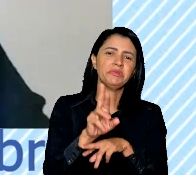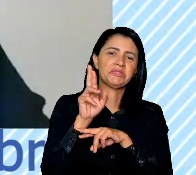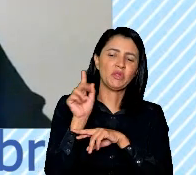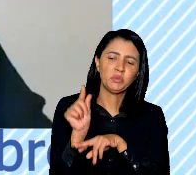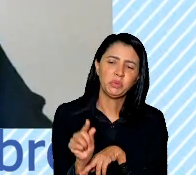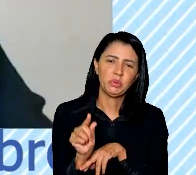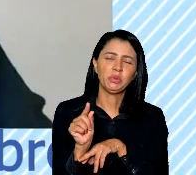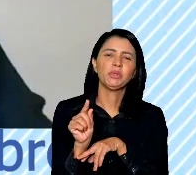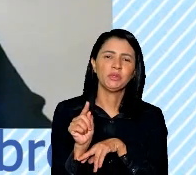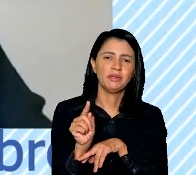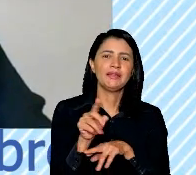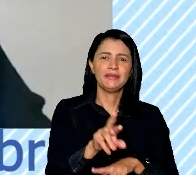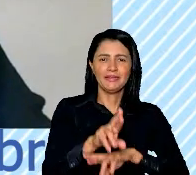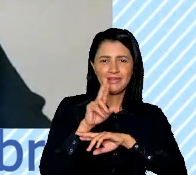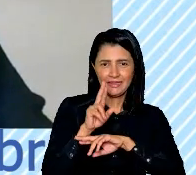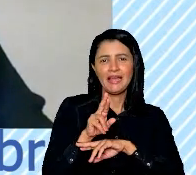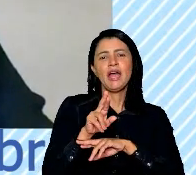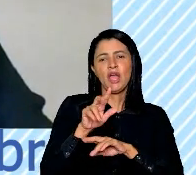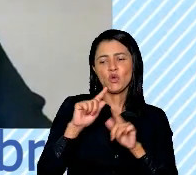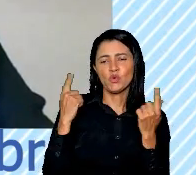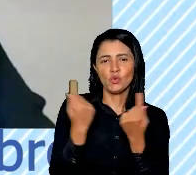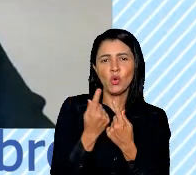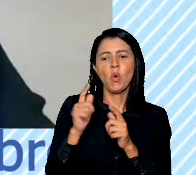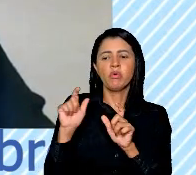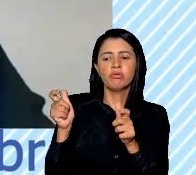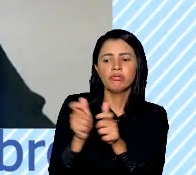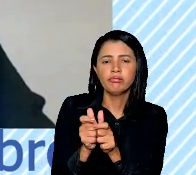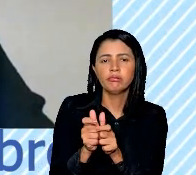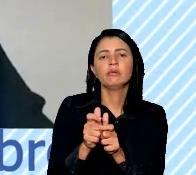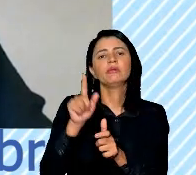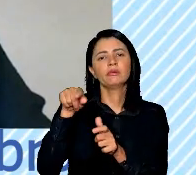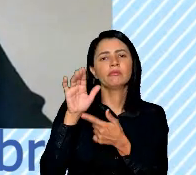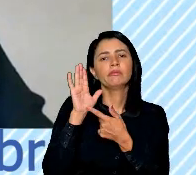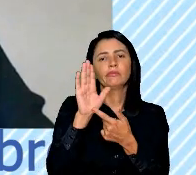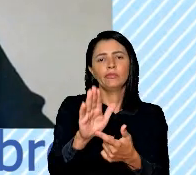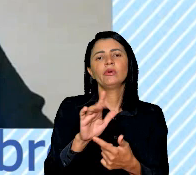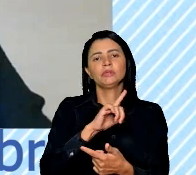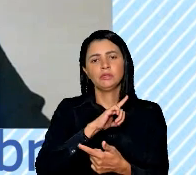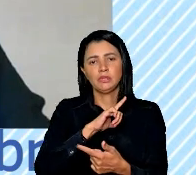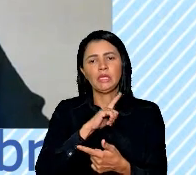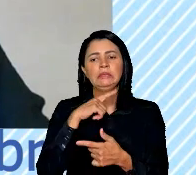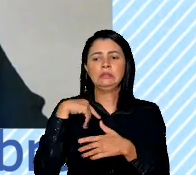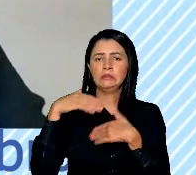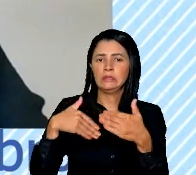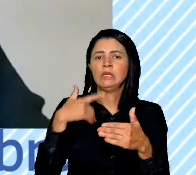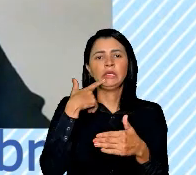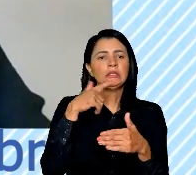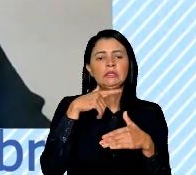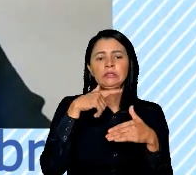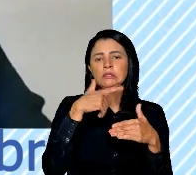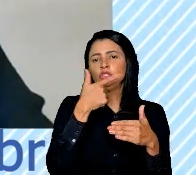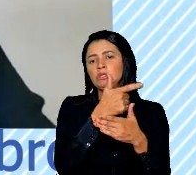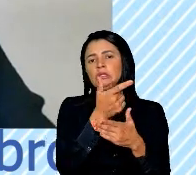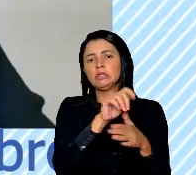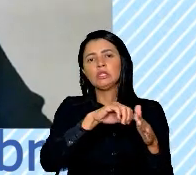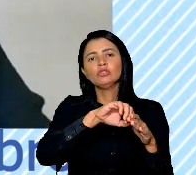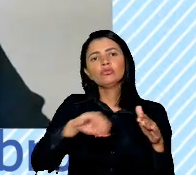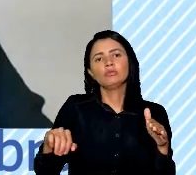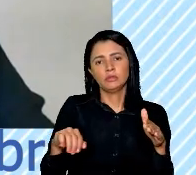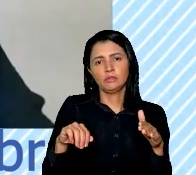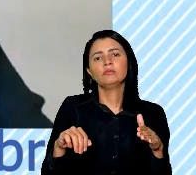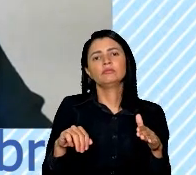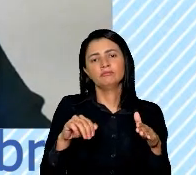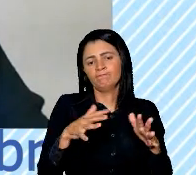essa expressão grupos minorizados deixa mais evidente a existência de um processo estrutural de exclusão. O fato é que